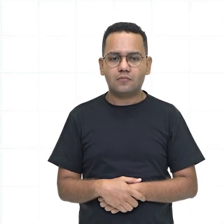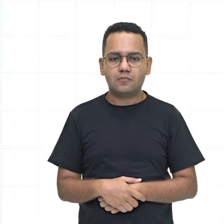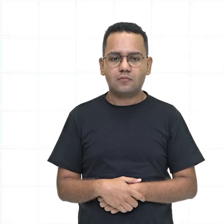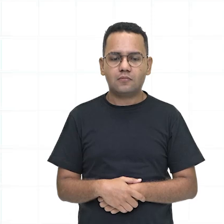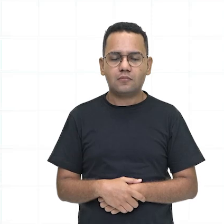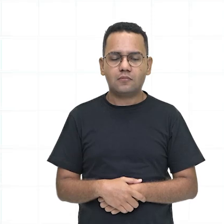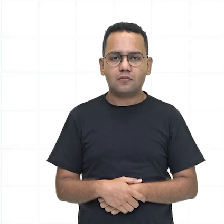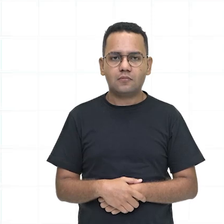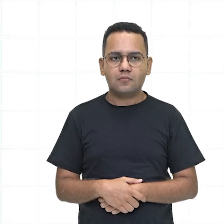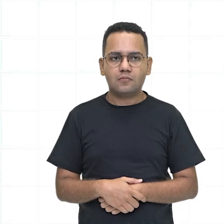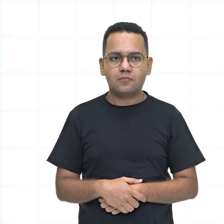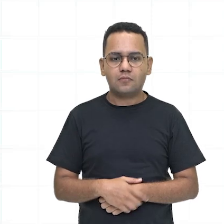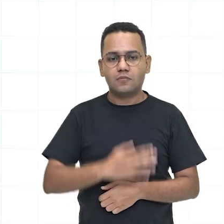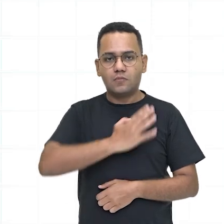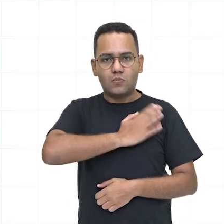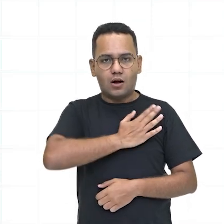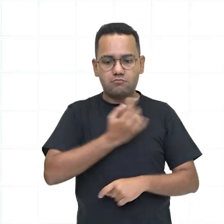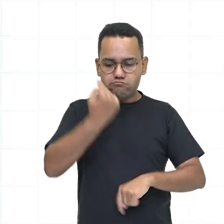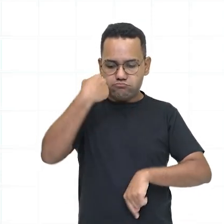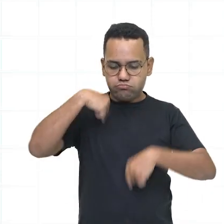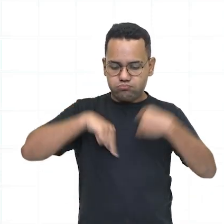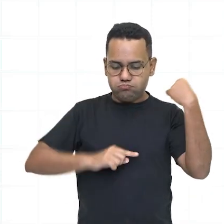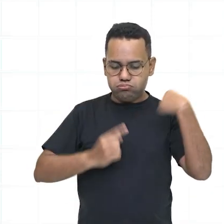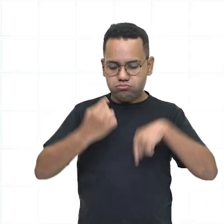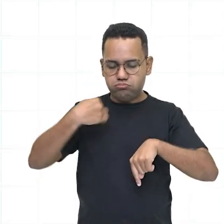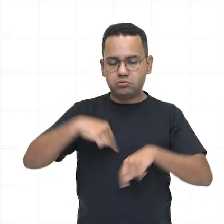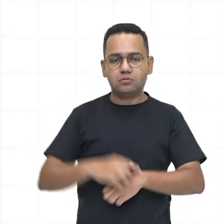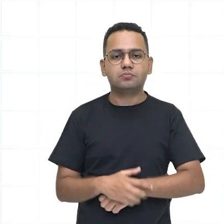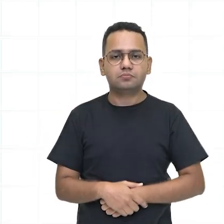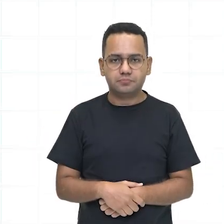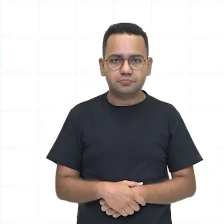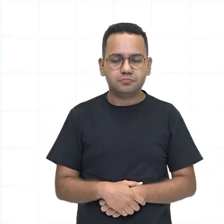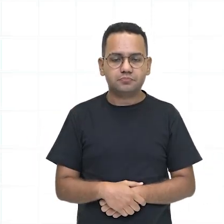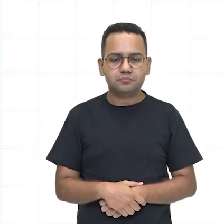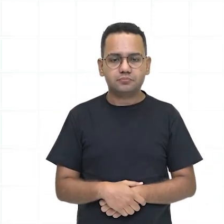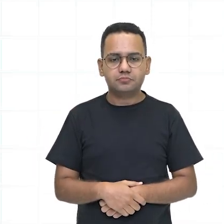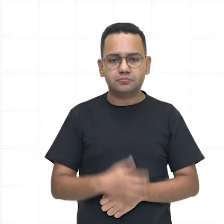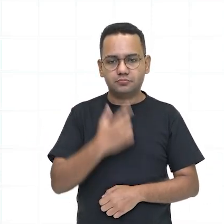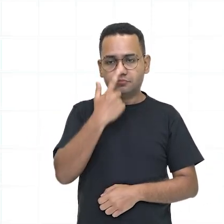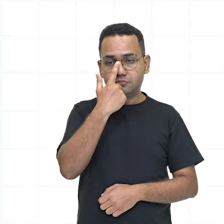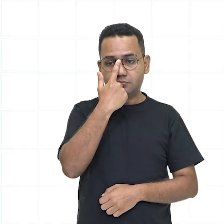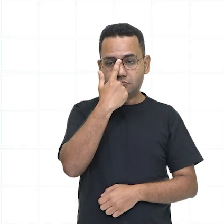essa questão da hipertensão. Olha lá, nós temos aqui o sistema